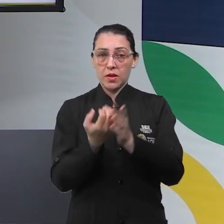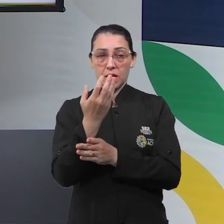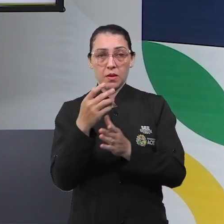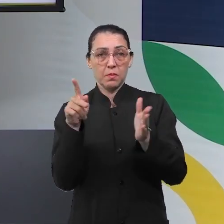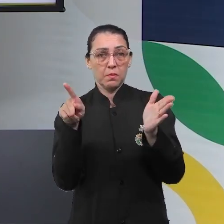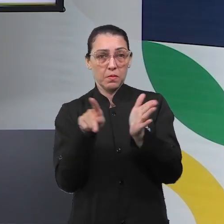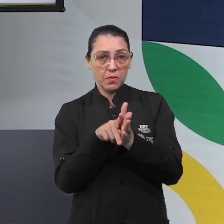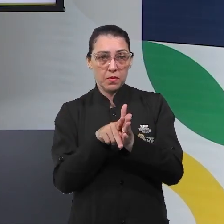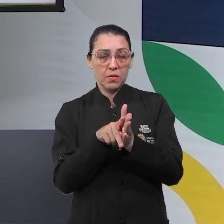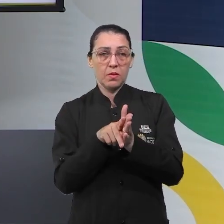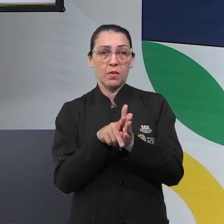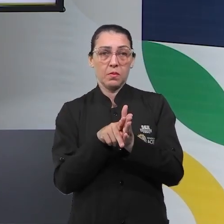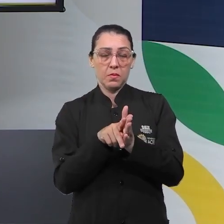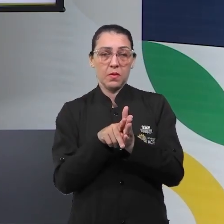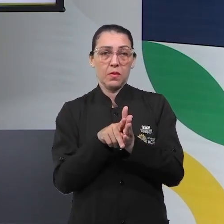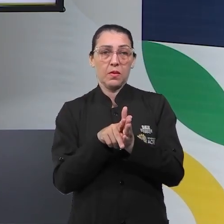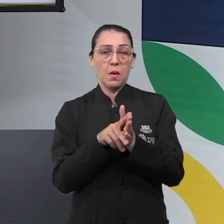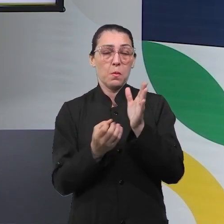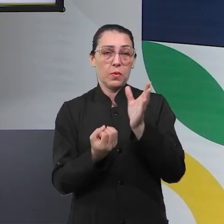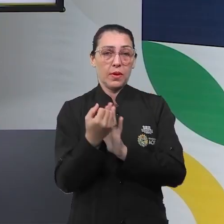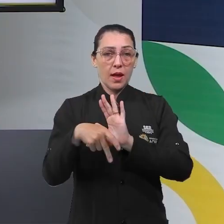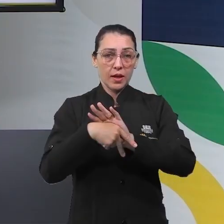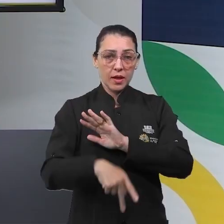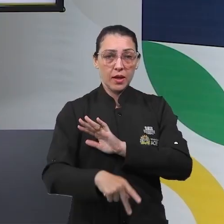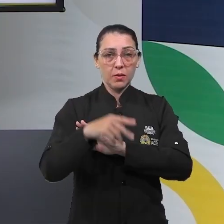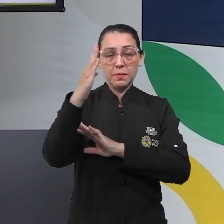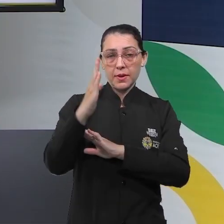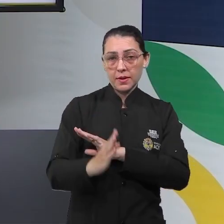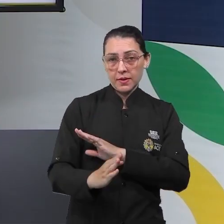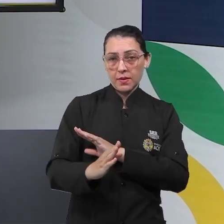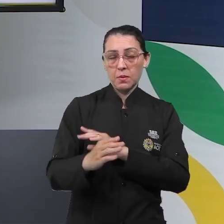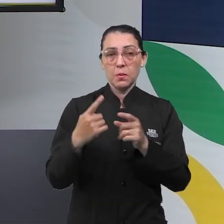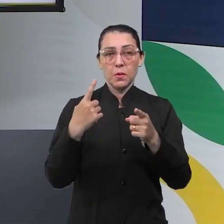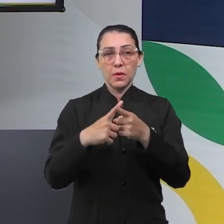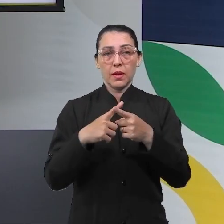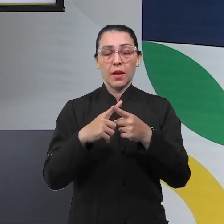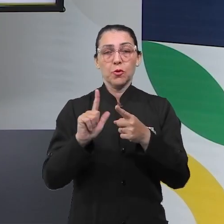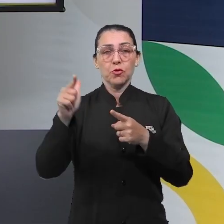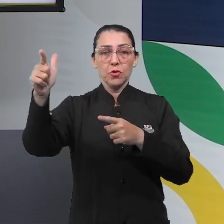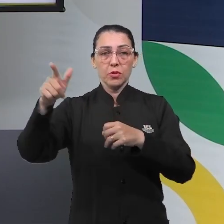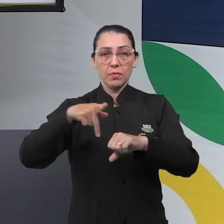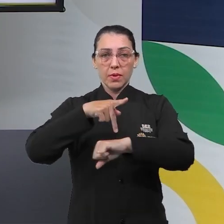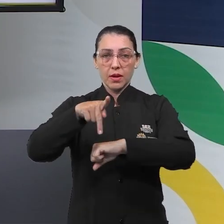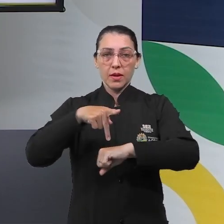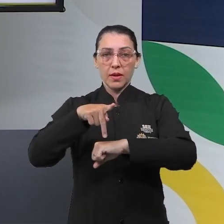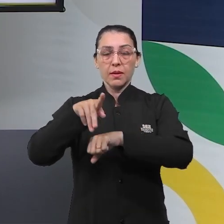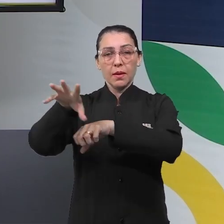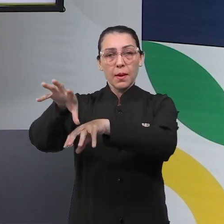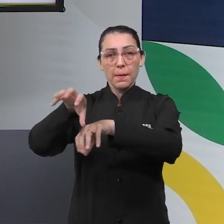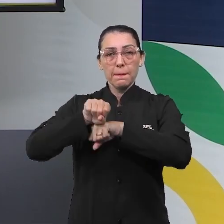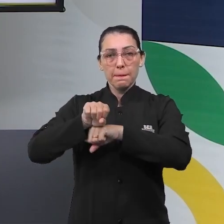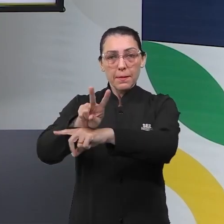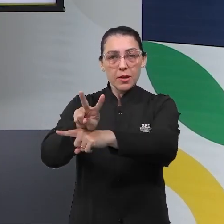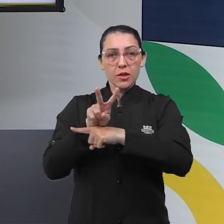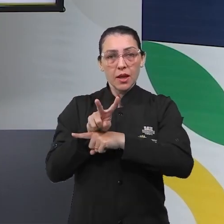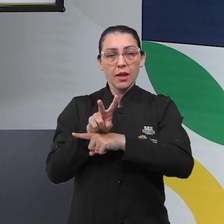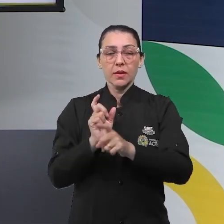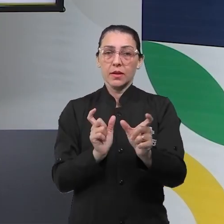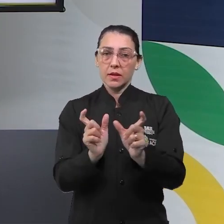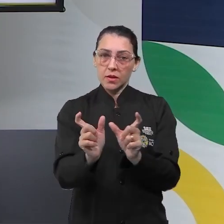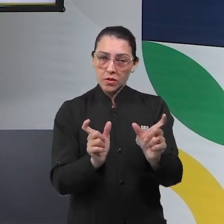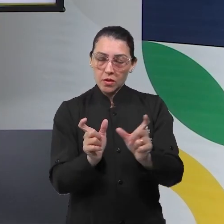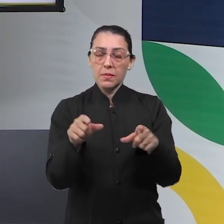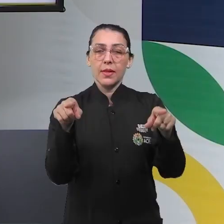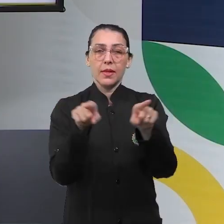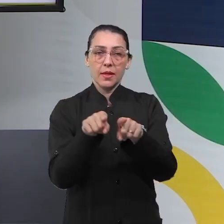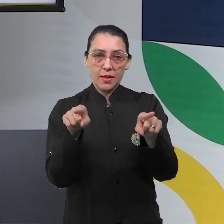originadas, não foram exatamente produzidas aqui no Brasil, porque vieram de fora. Então, exatamente esses termos, os nomes